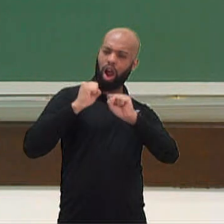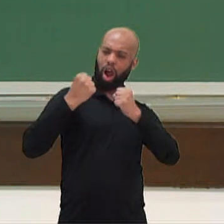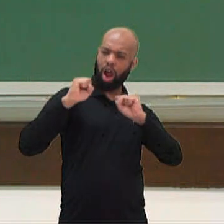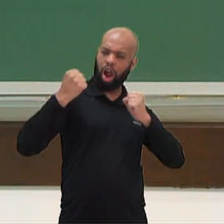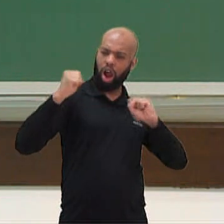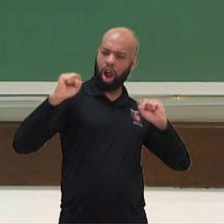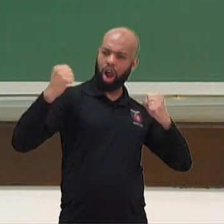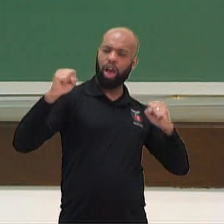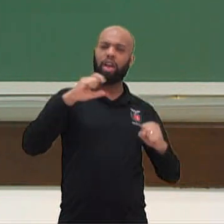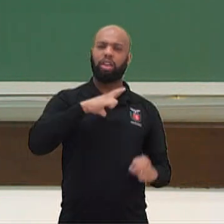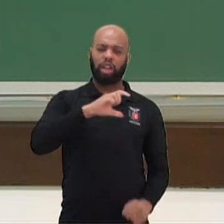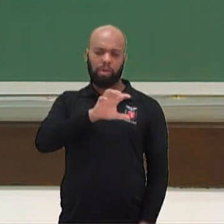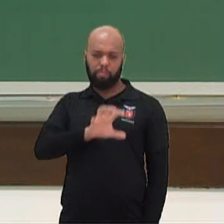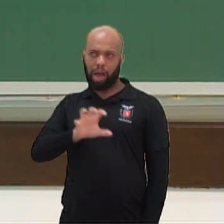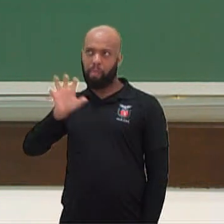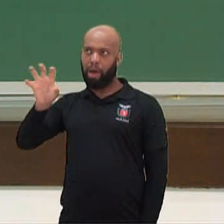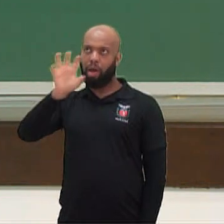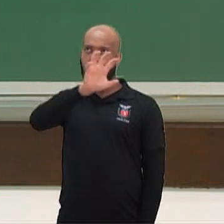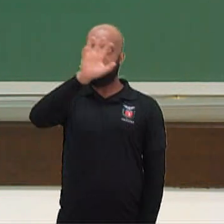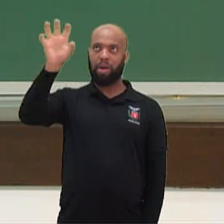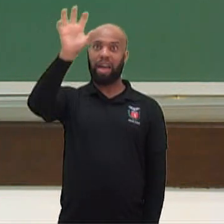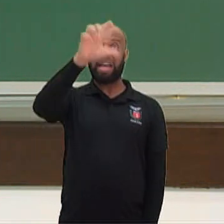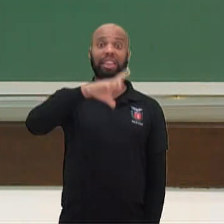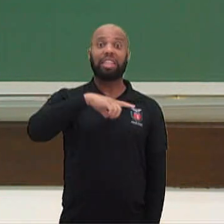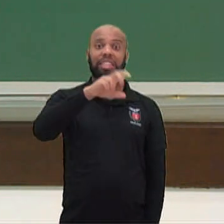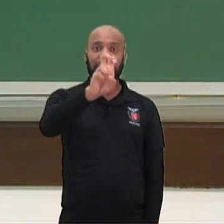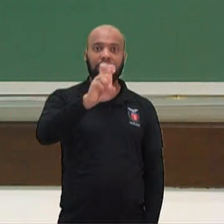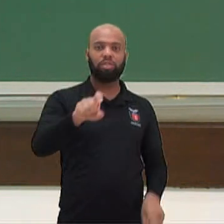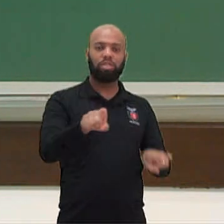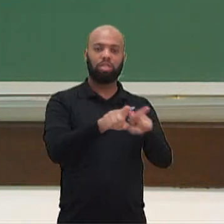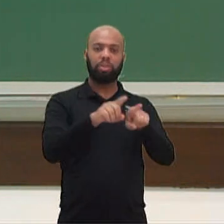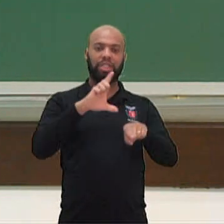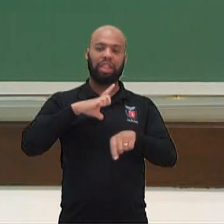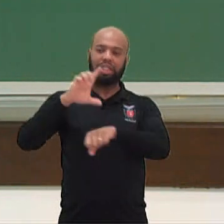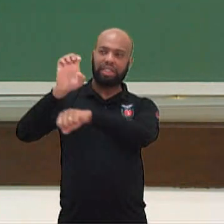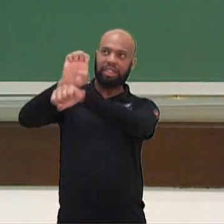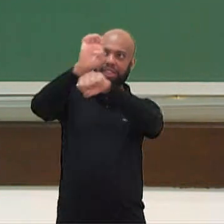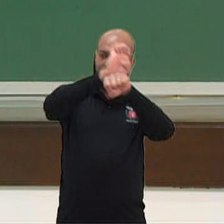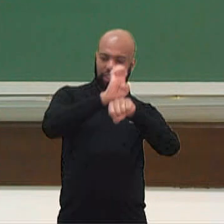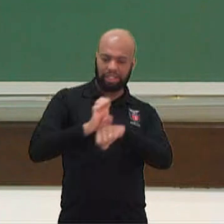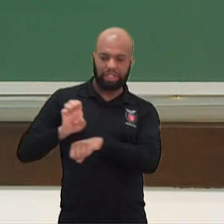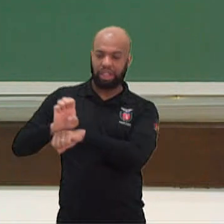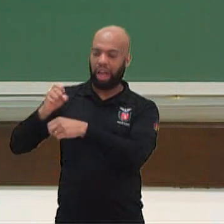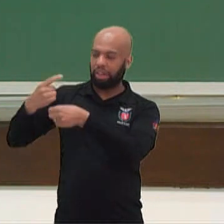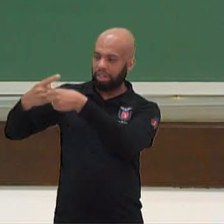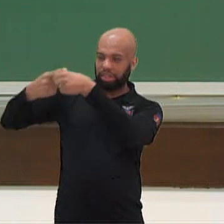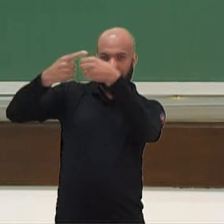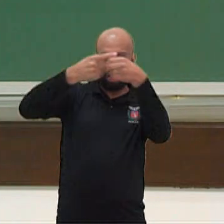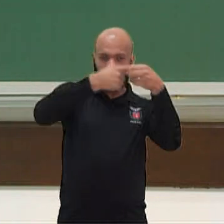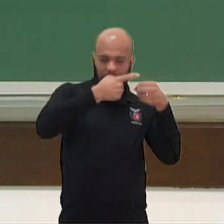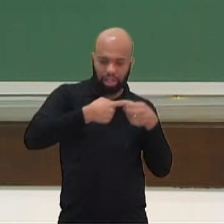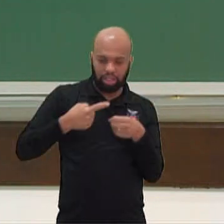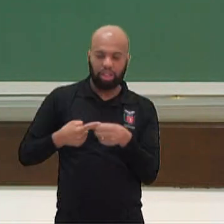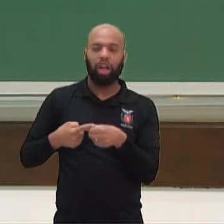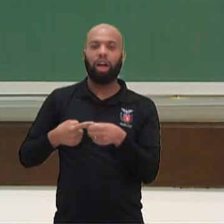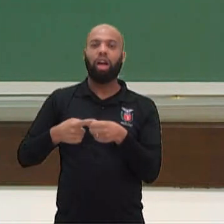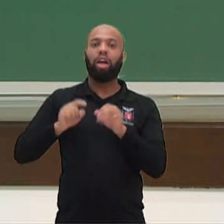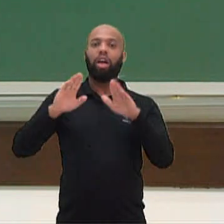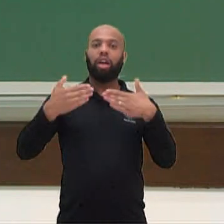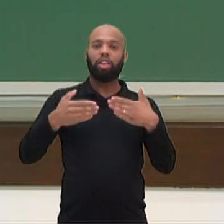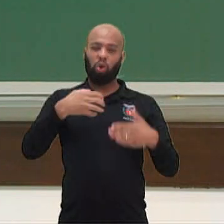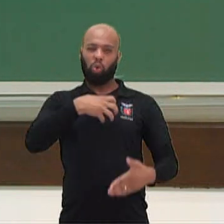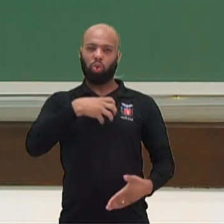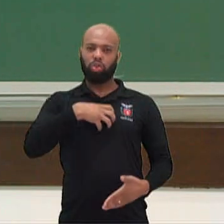lá 5 regiões, né? Então, temos lá os estados, as cidades. Então, toda essa distribuição dos